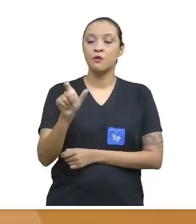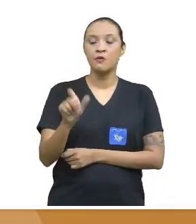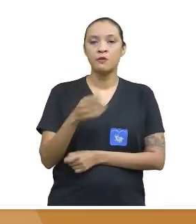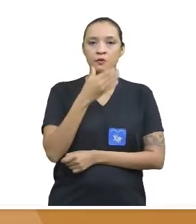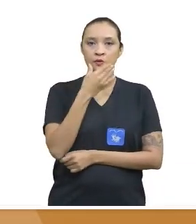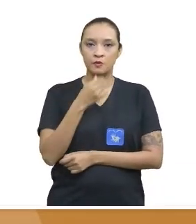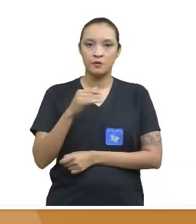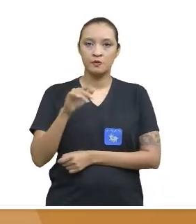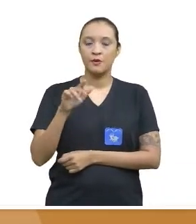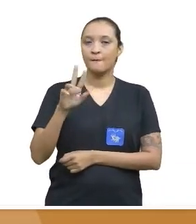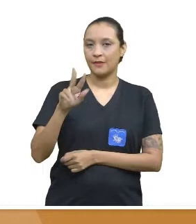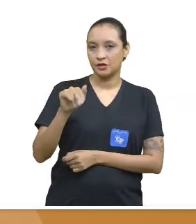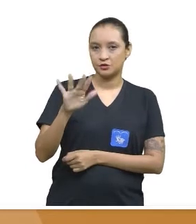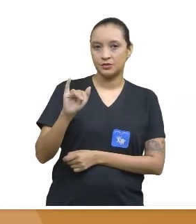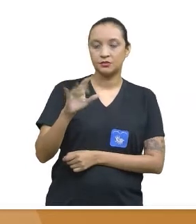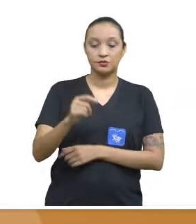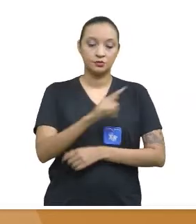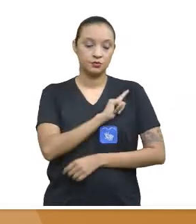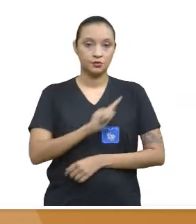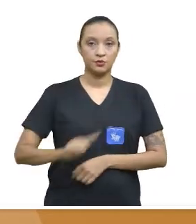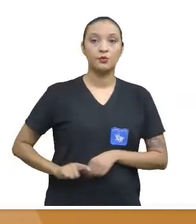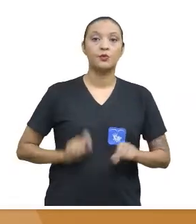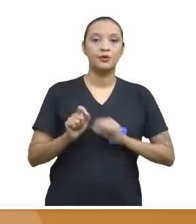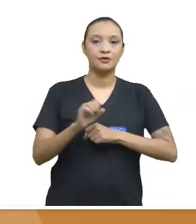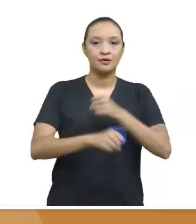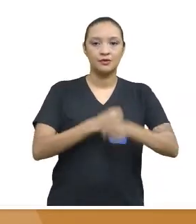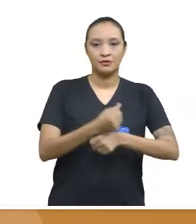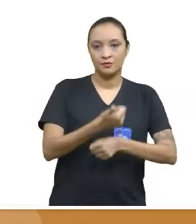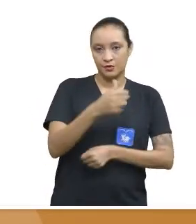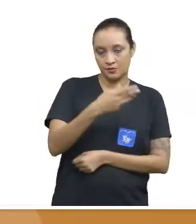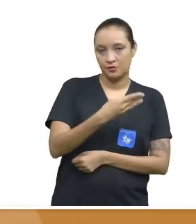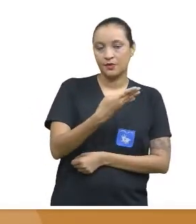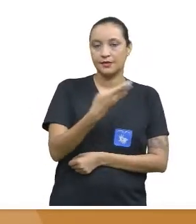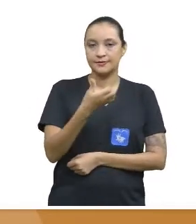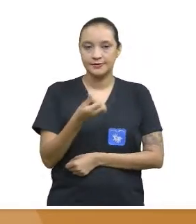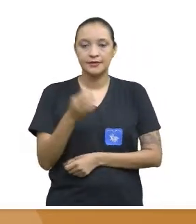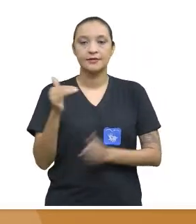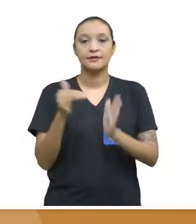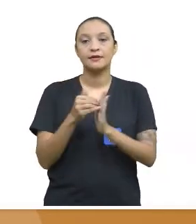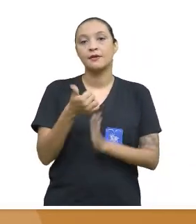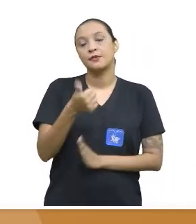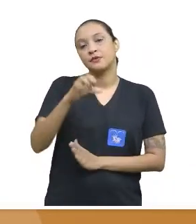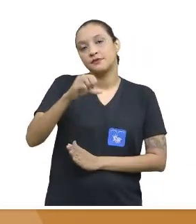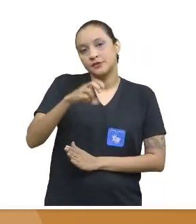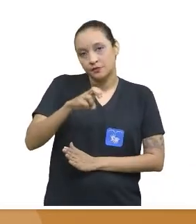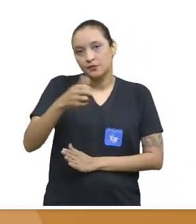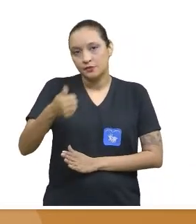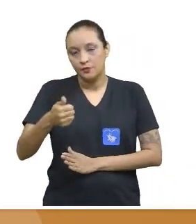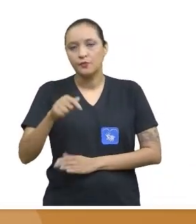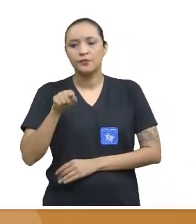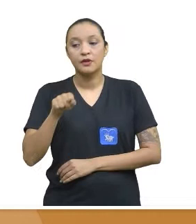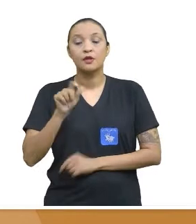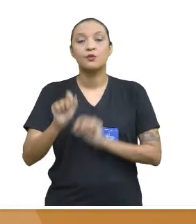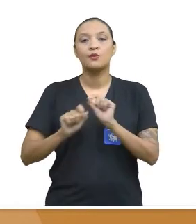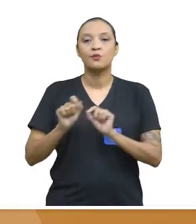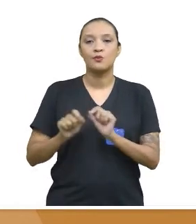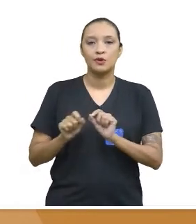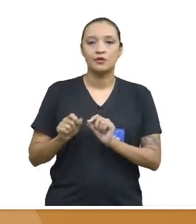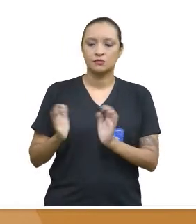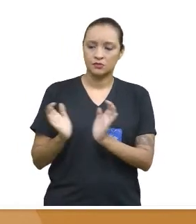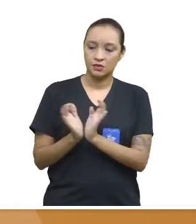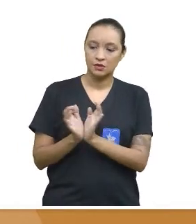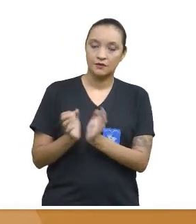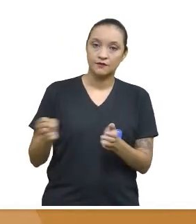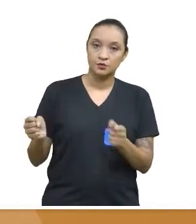o Brasil de 1946 a 1951. Eurico Gaspar Dutra fez parte do governo do Estado Novo